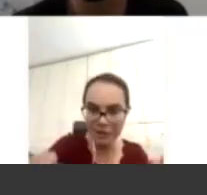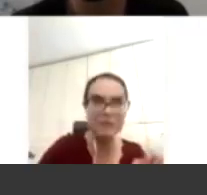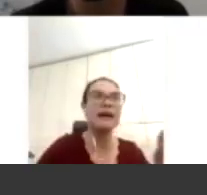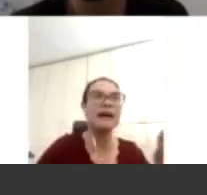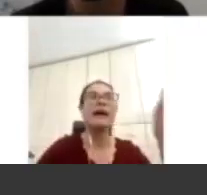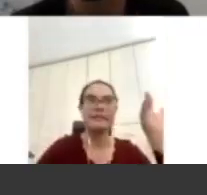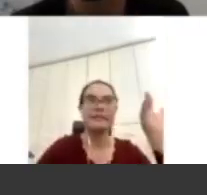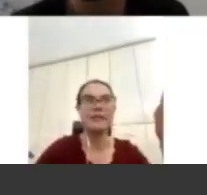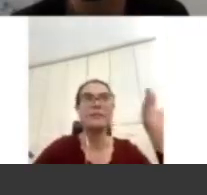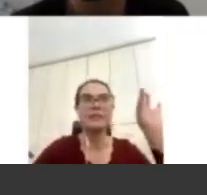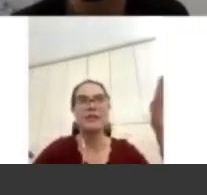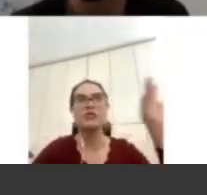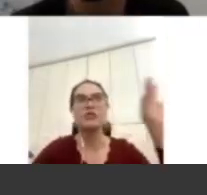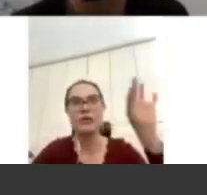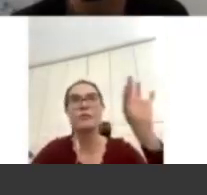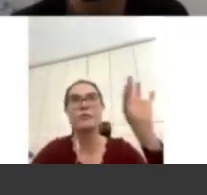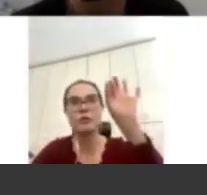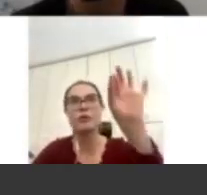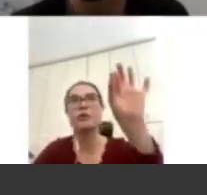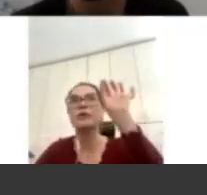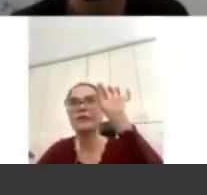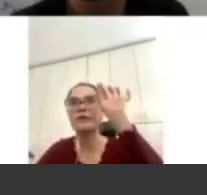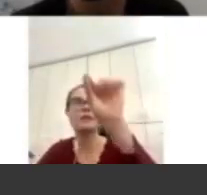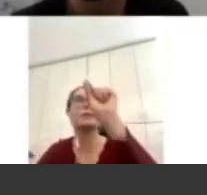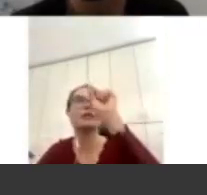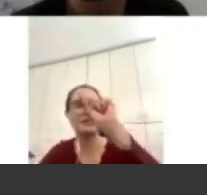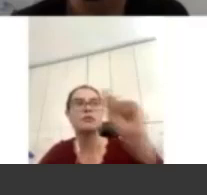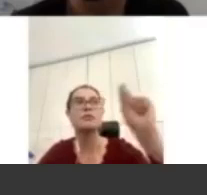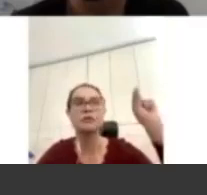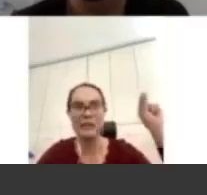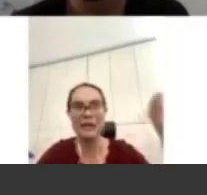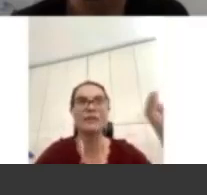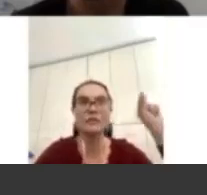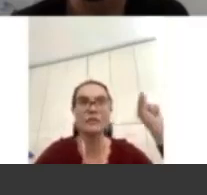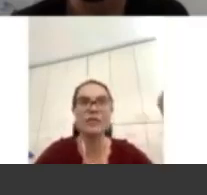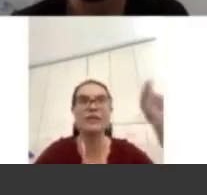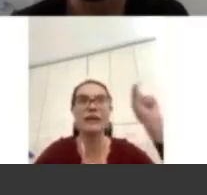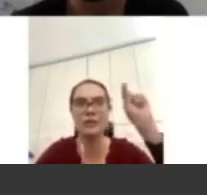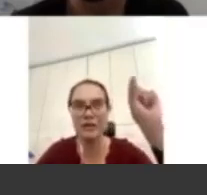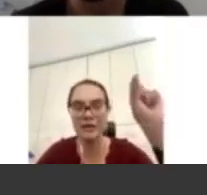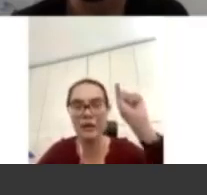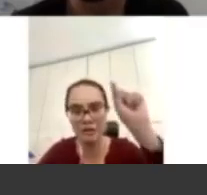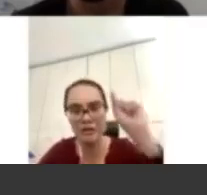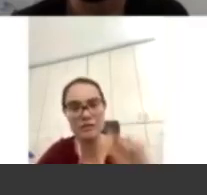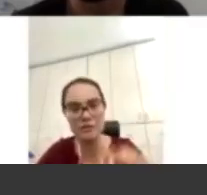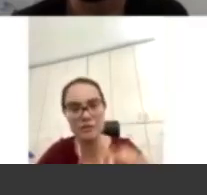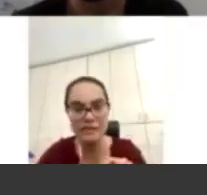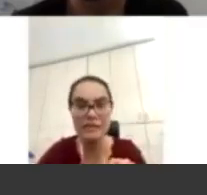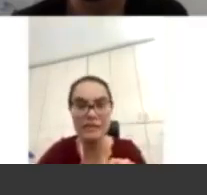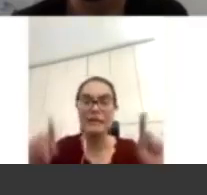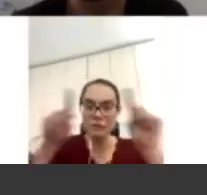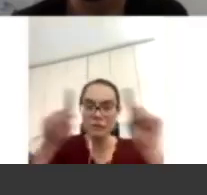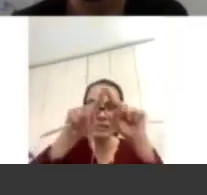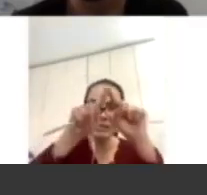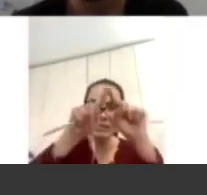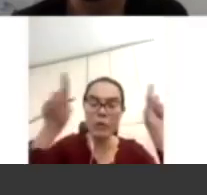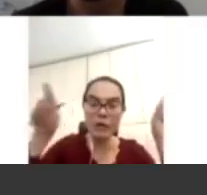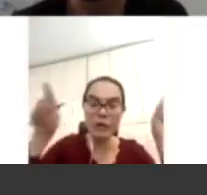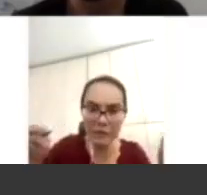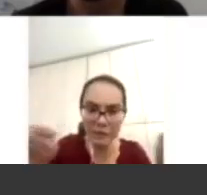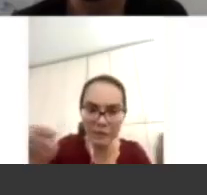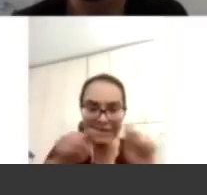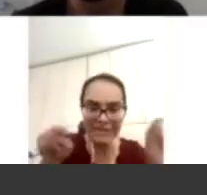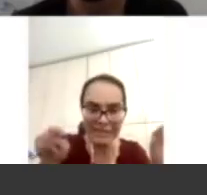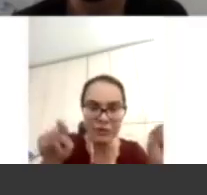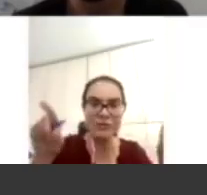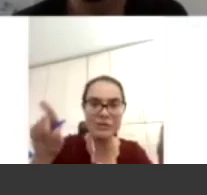das páginas que é avalie paciente com febre, dor no corpo, linfadenopatia, sintomas de pele, sintomas genitais, dor anal ou inchaço no pênis. Então, se o paciente tem